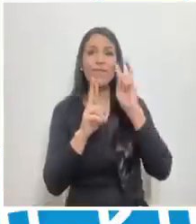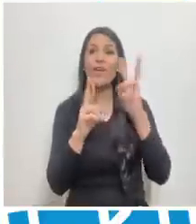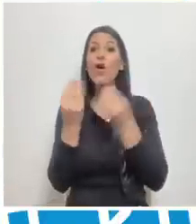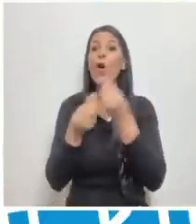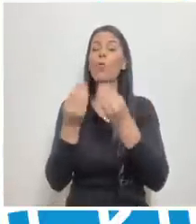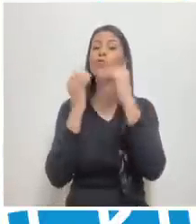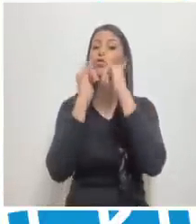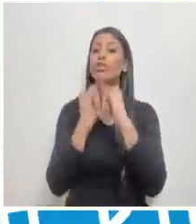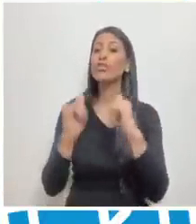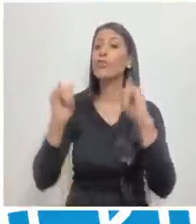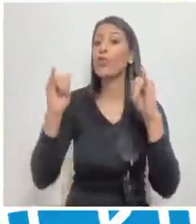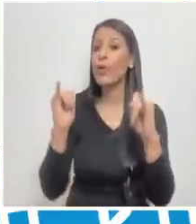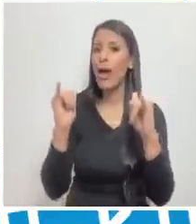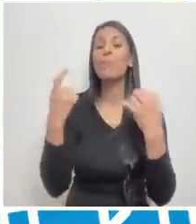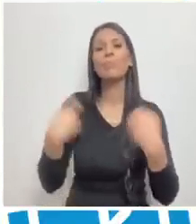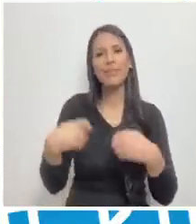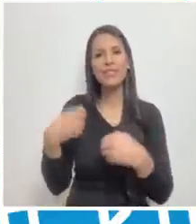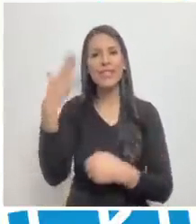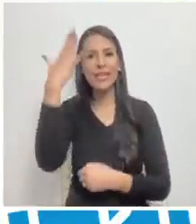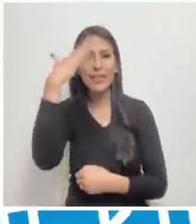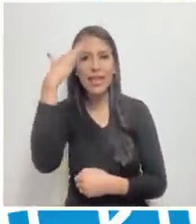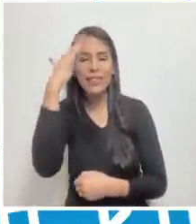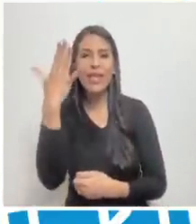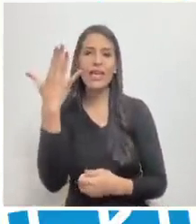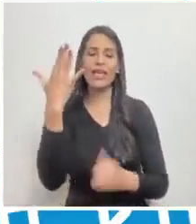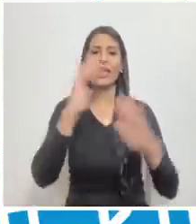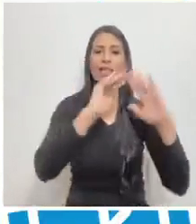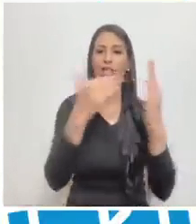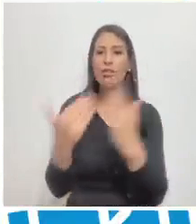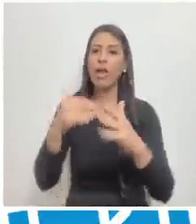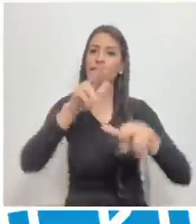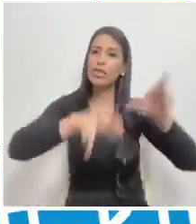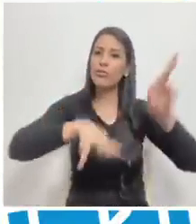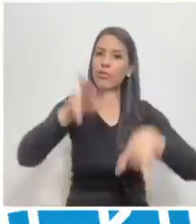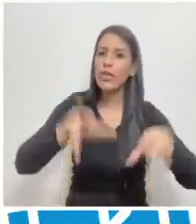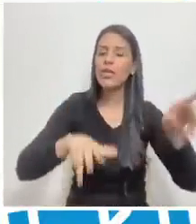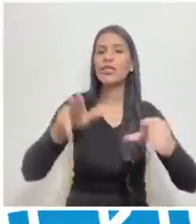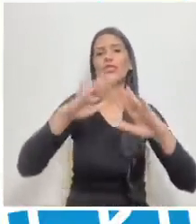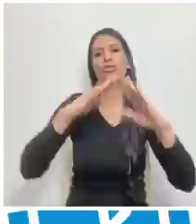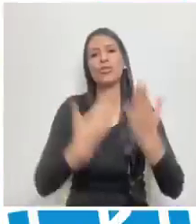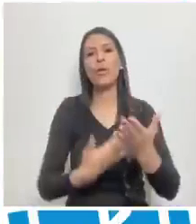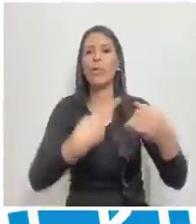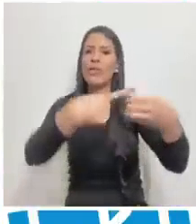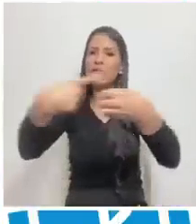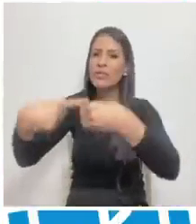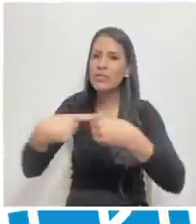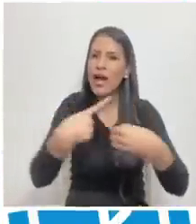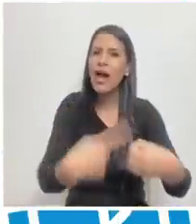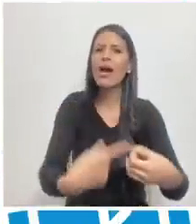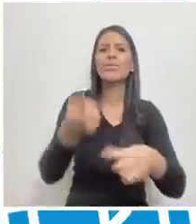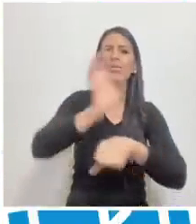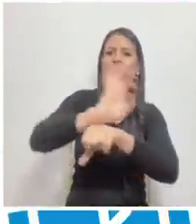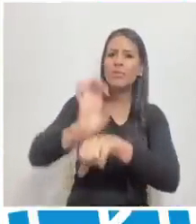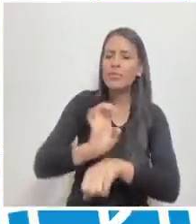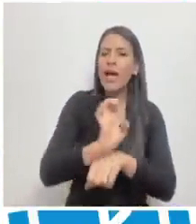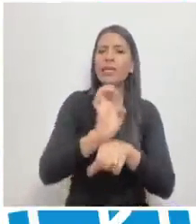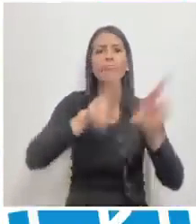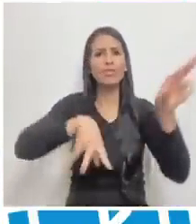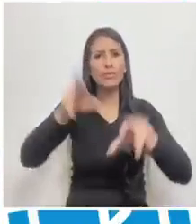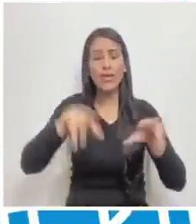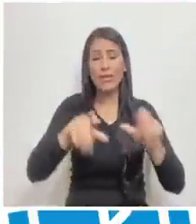diferentes escolas, municípios e estados, ele será uma coisa que vai gerar leituras equivocadas por parte